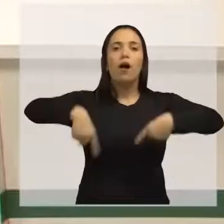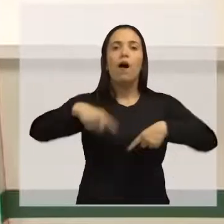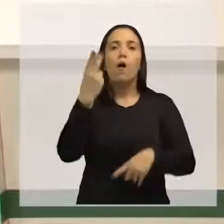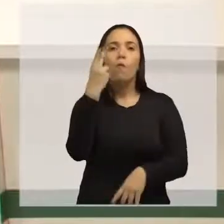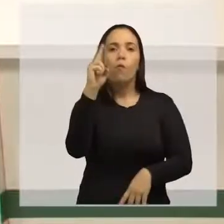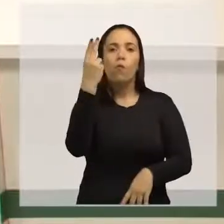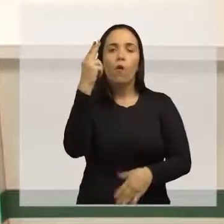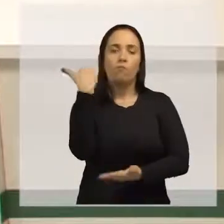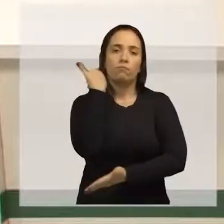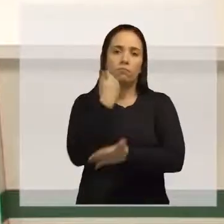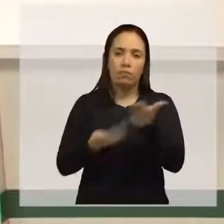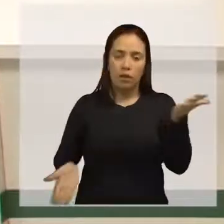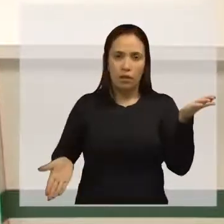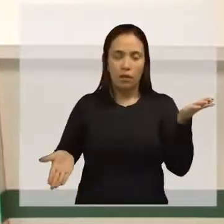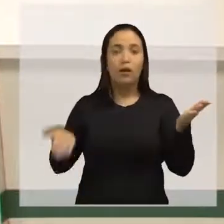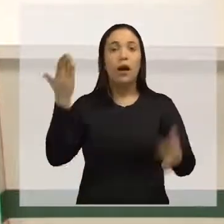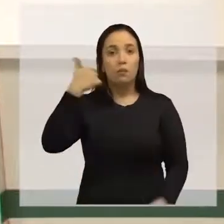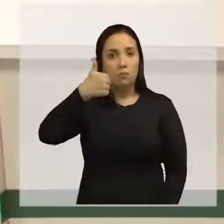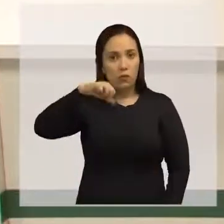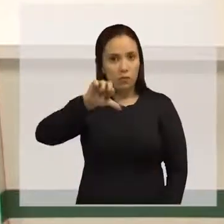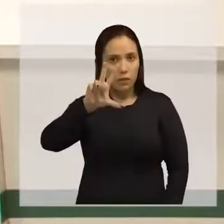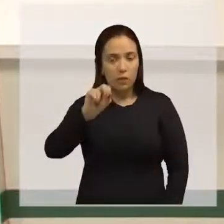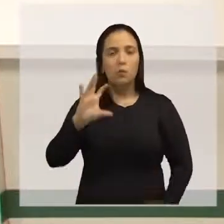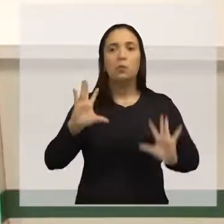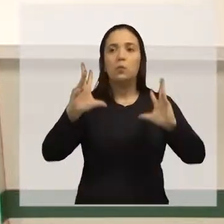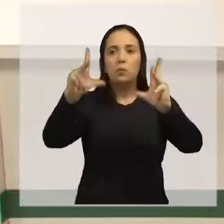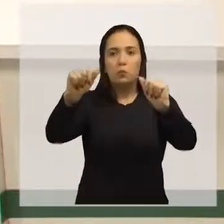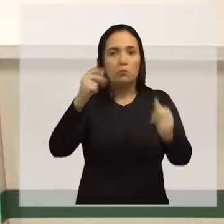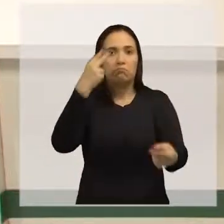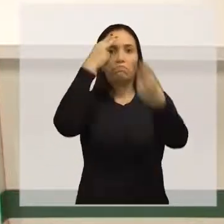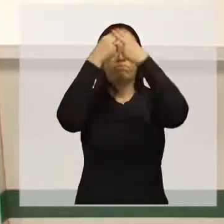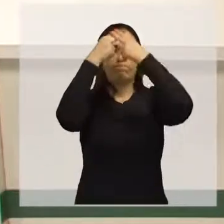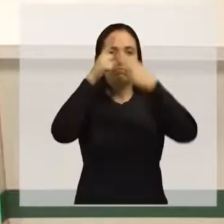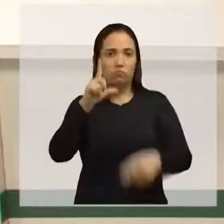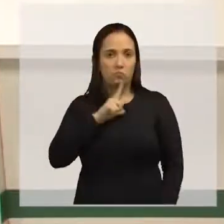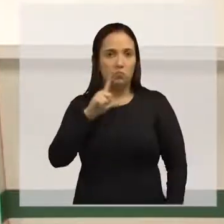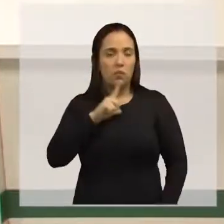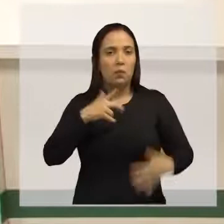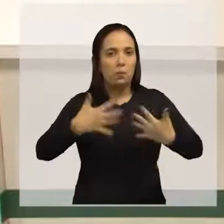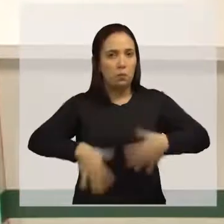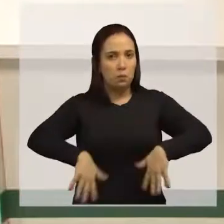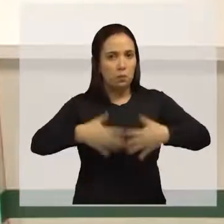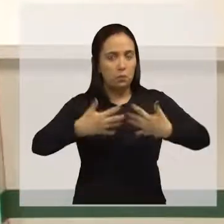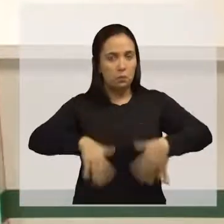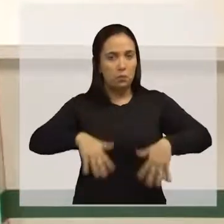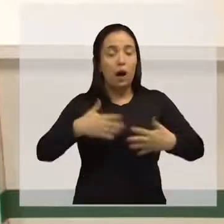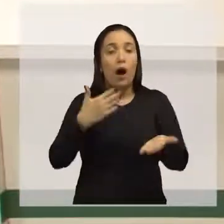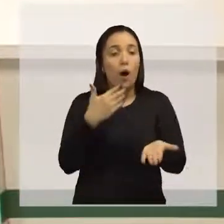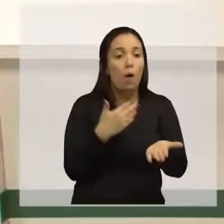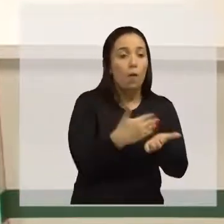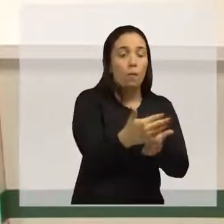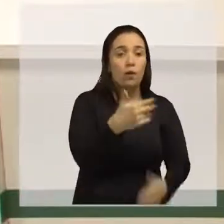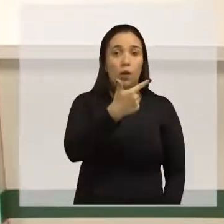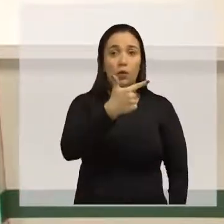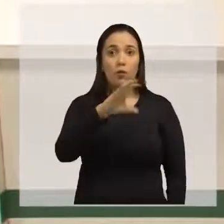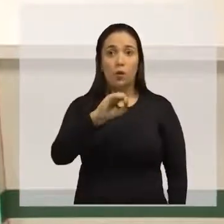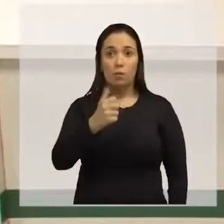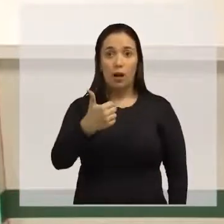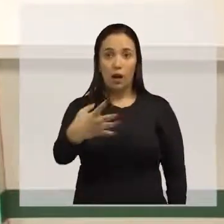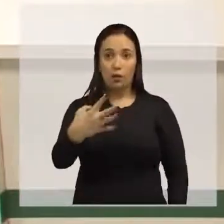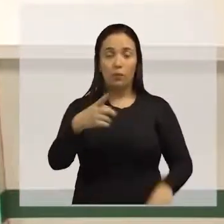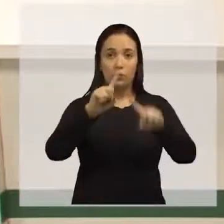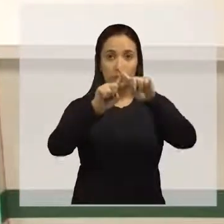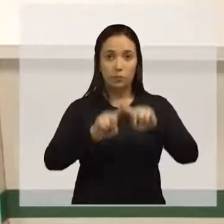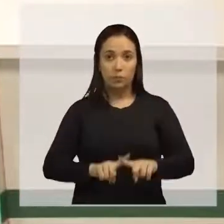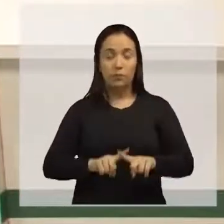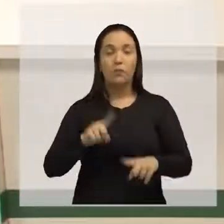2014. A de 50 ficou um trauma muito grande. Né? Tanto, e quando iniciou a Copa de 2014, o